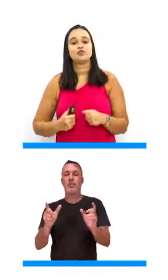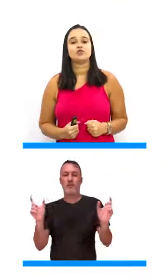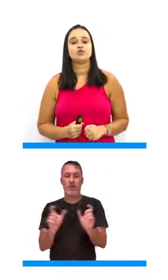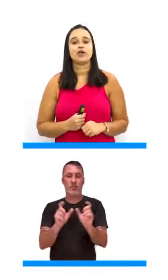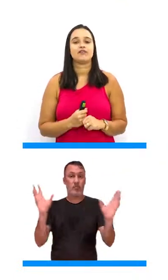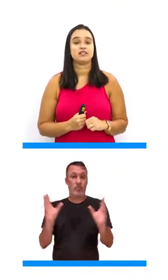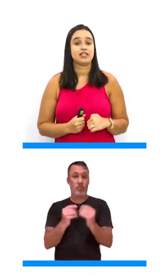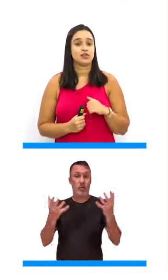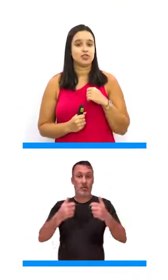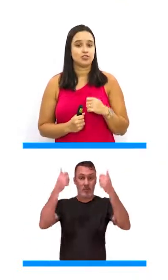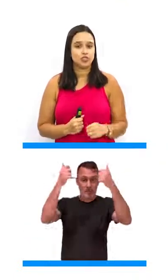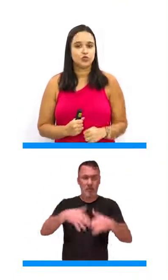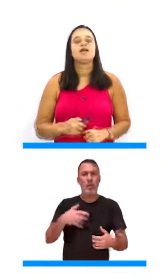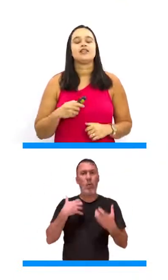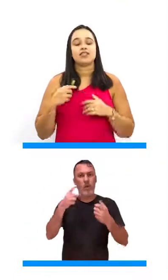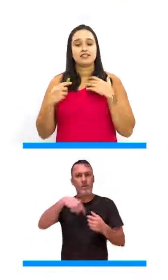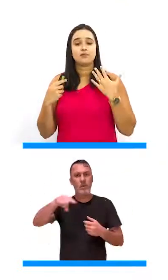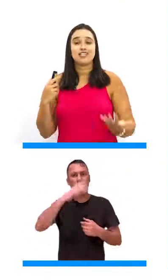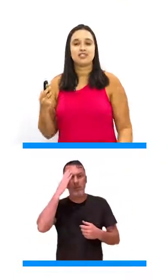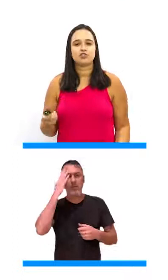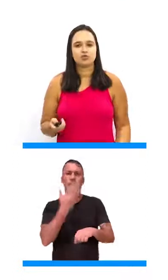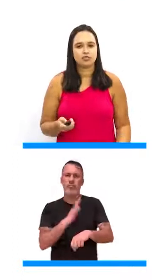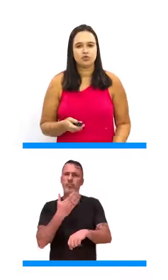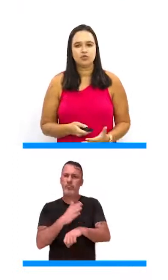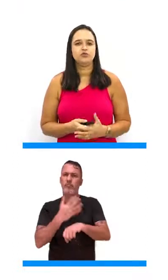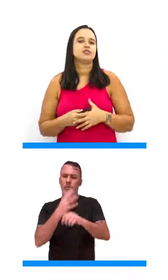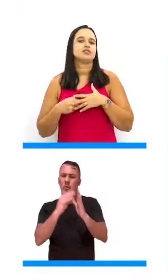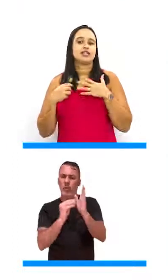é isso, espero que vocês tenham entendido, exercitam bastante o